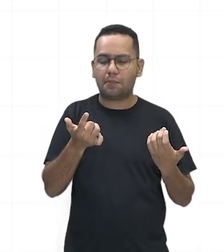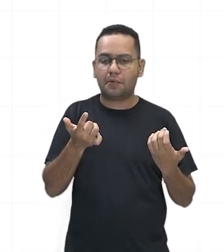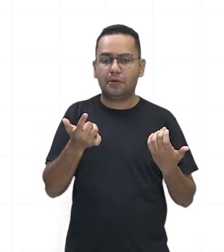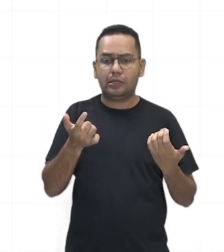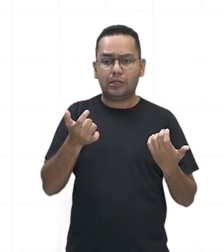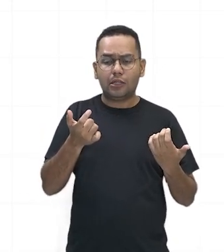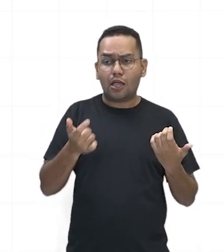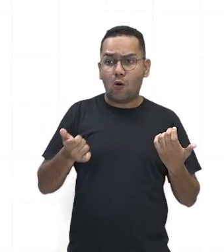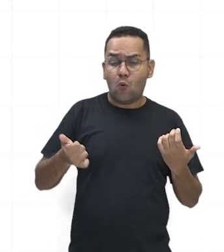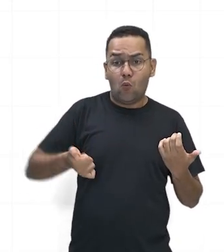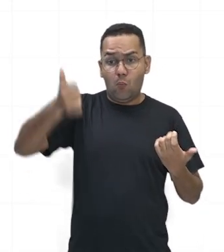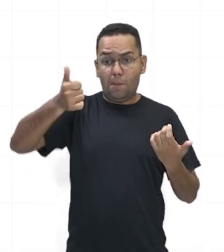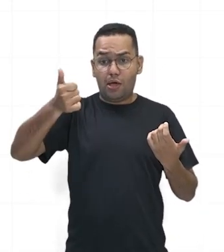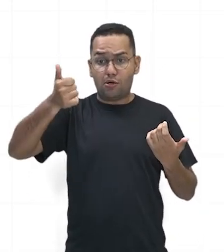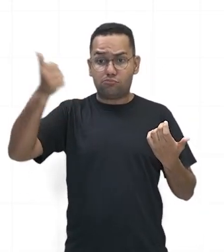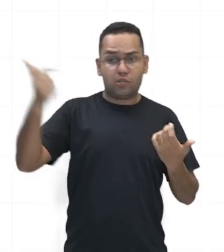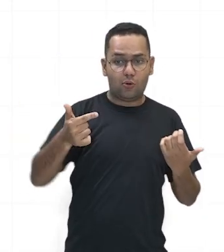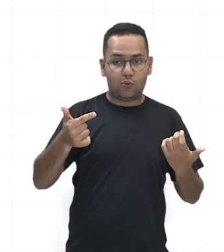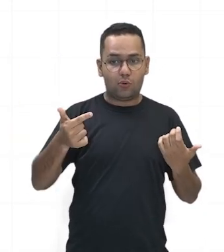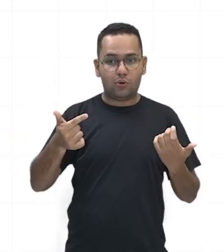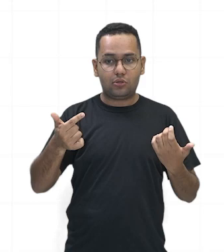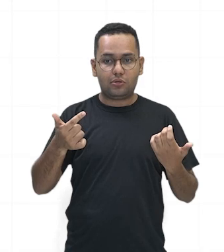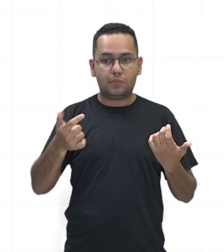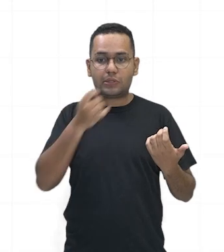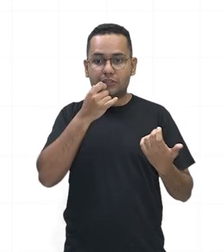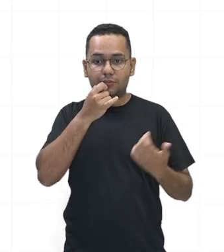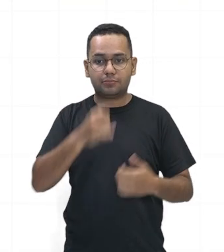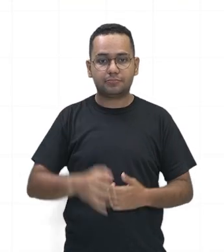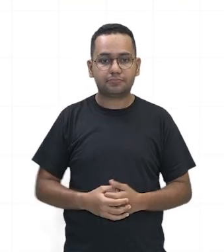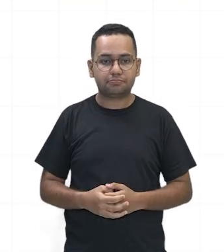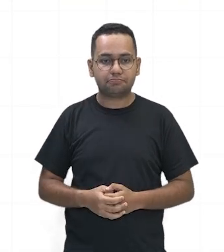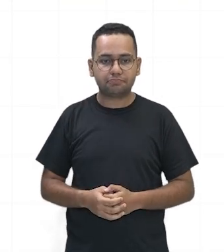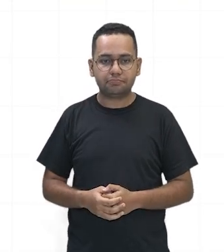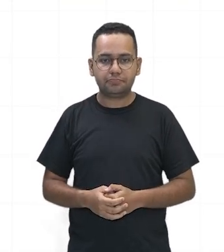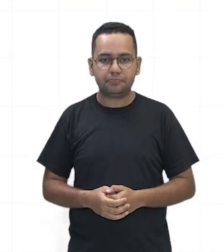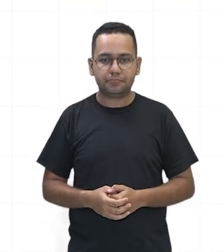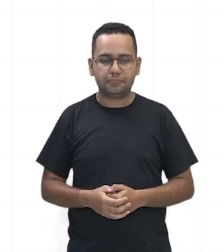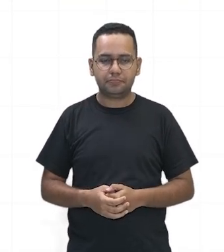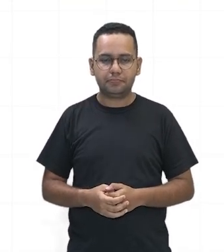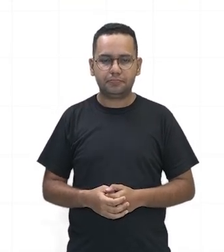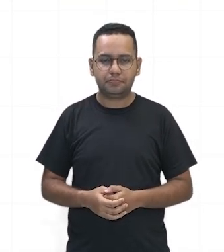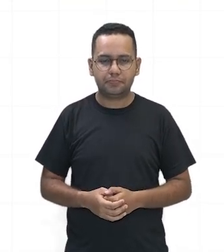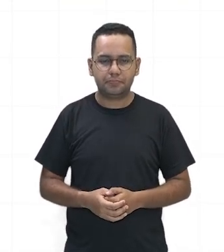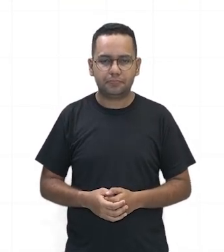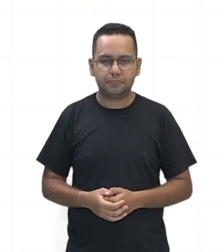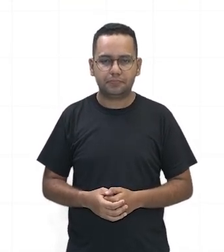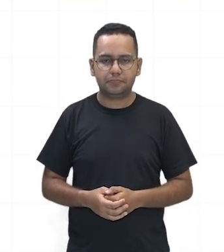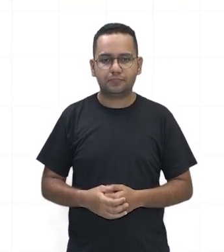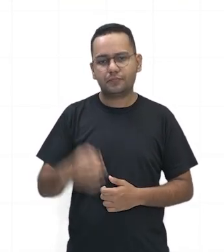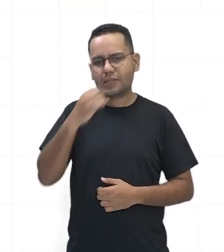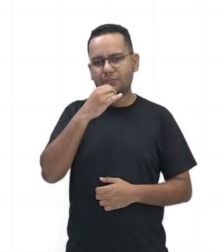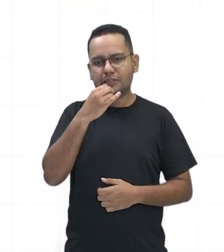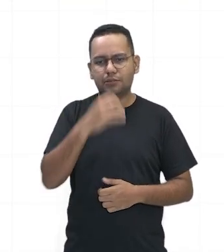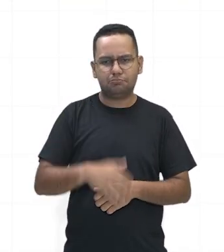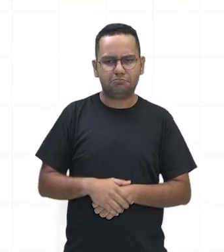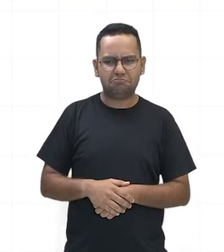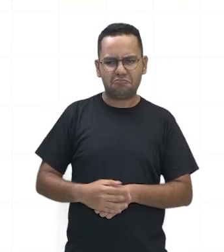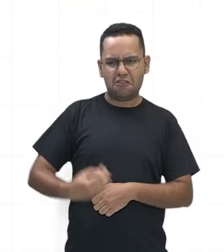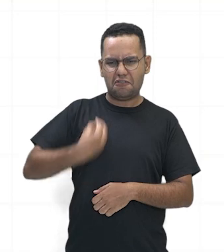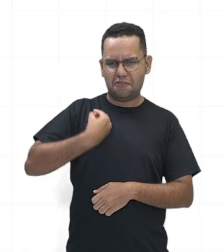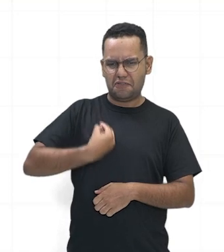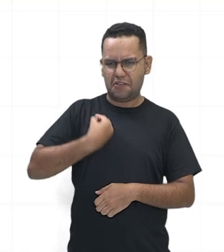pensar que todo tipo de vida, principalmente vida humana, não pode ser inferior a outra vida